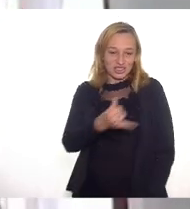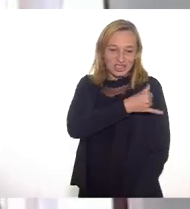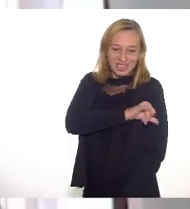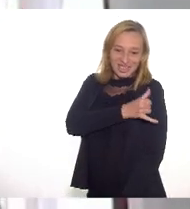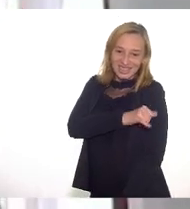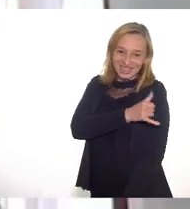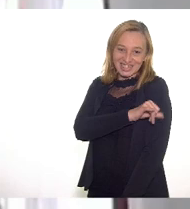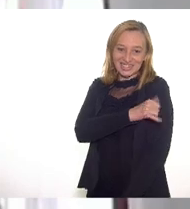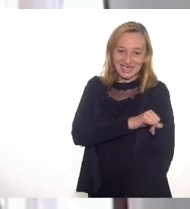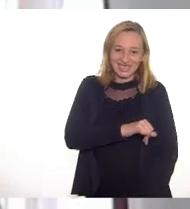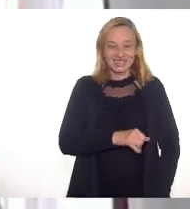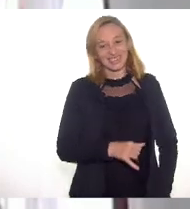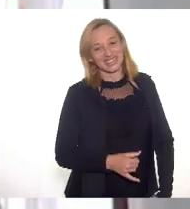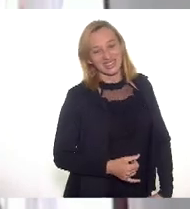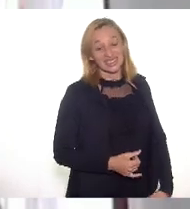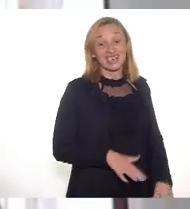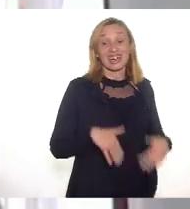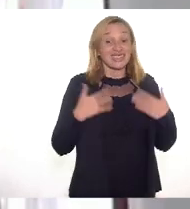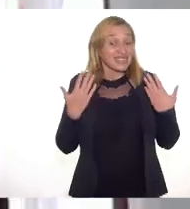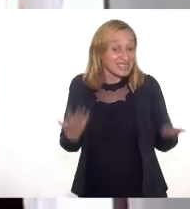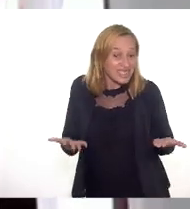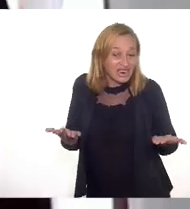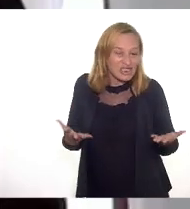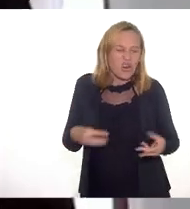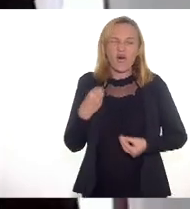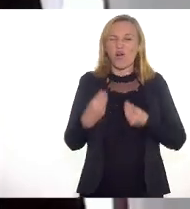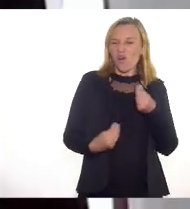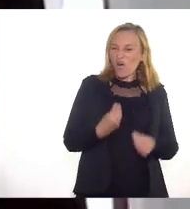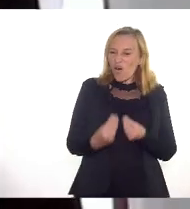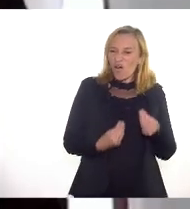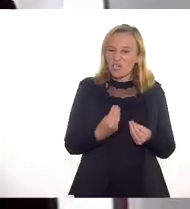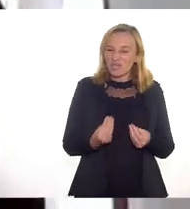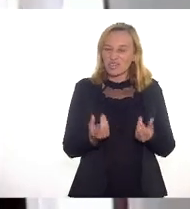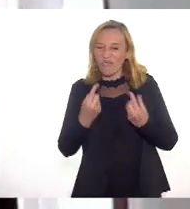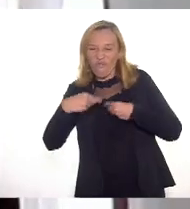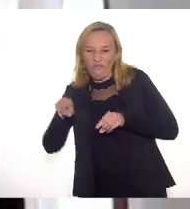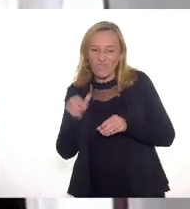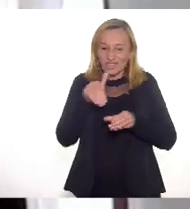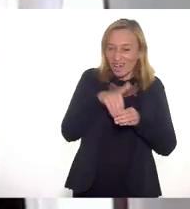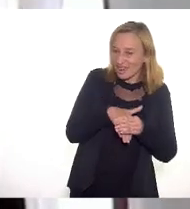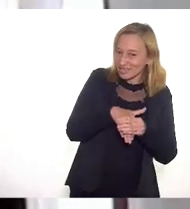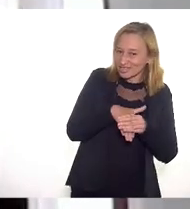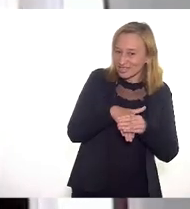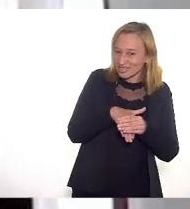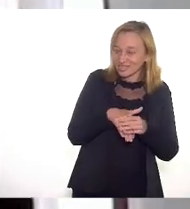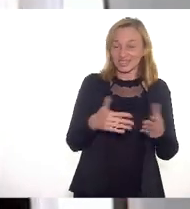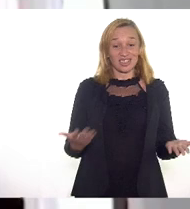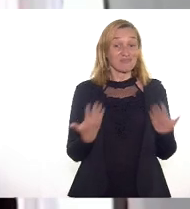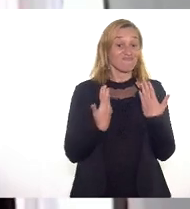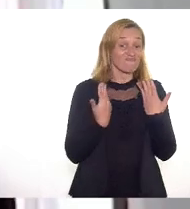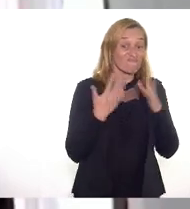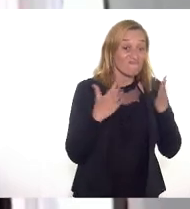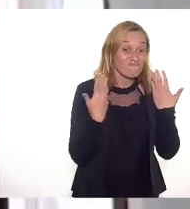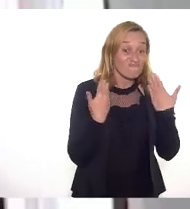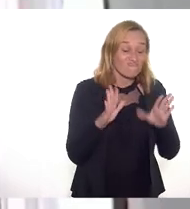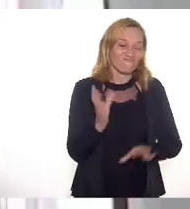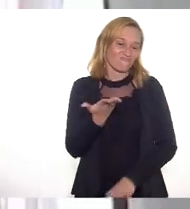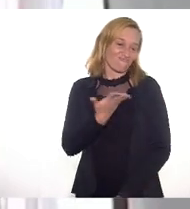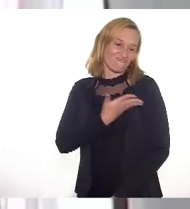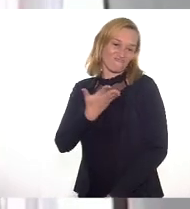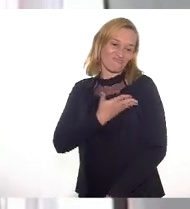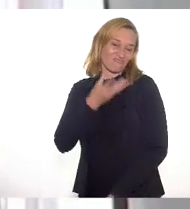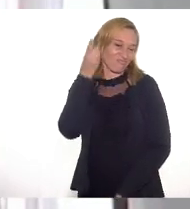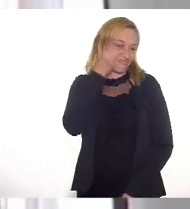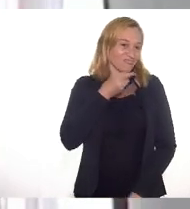de Janeiro. Então, como que a gente pode dar um parecer contrário a essa? Até parabenizo aqui a minha colega, a